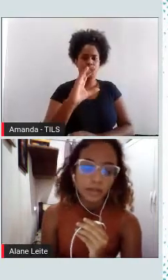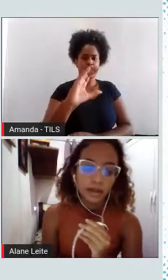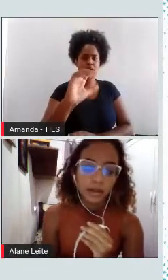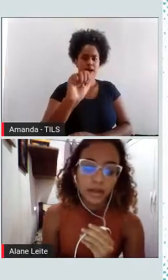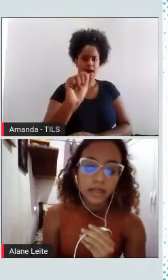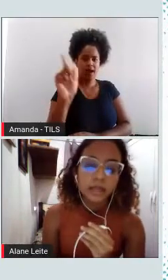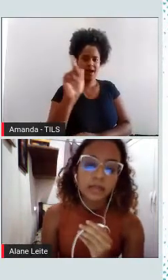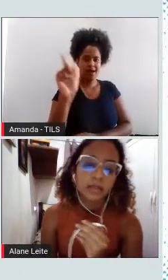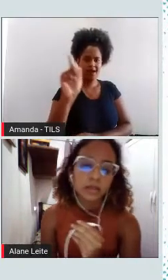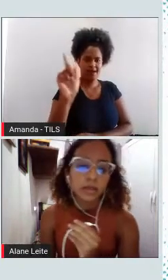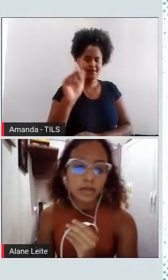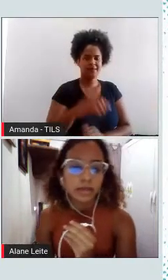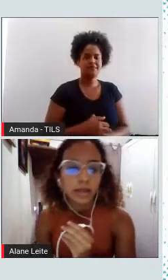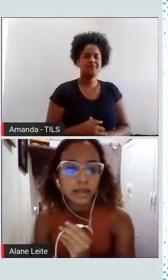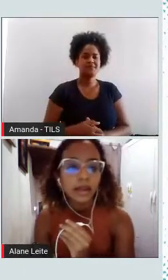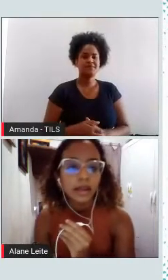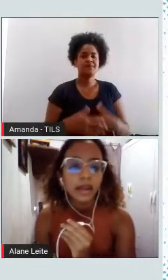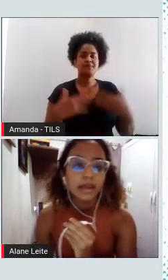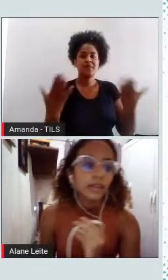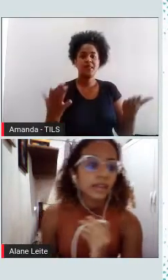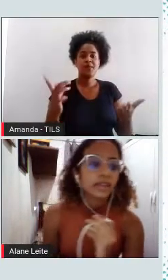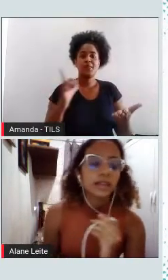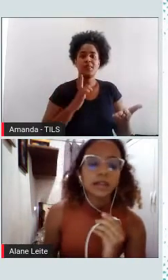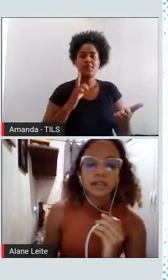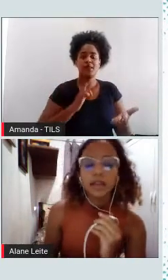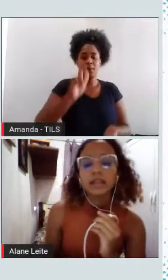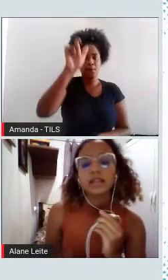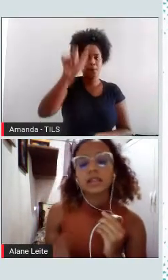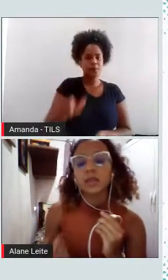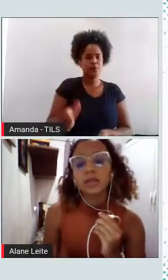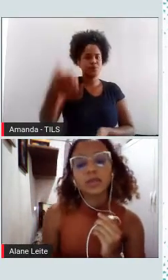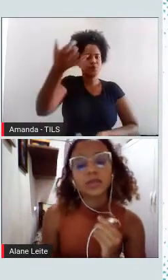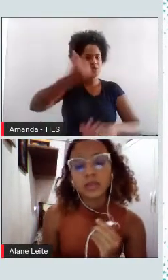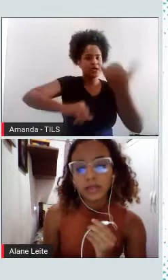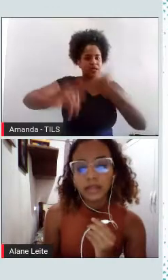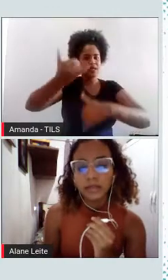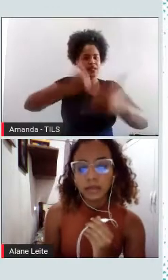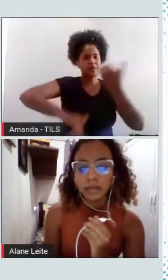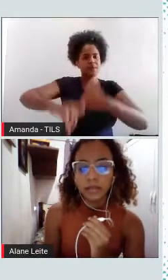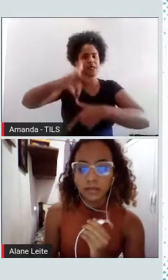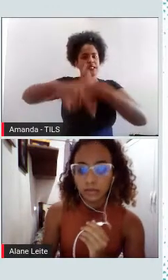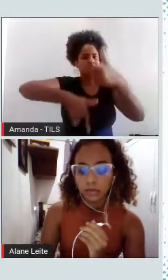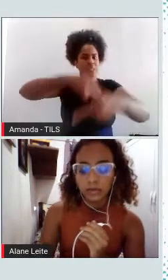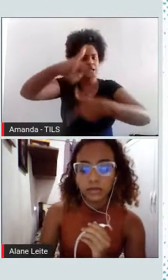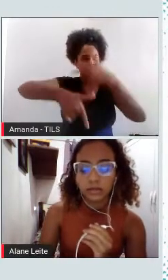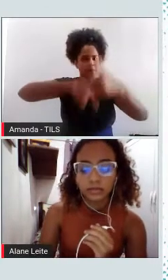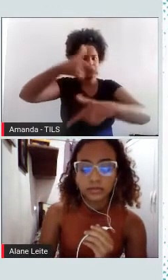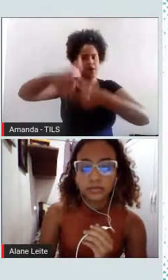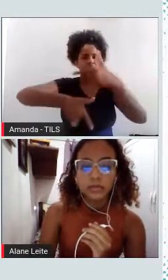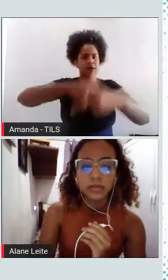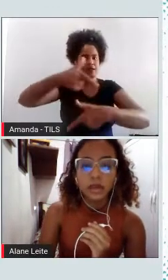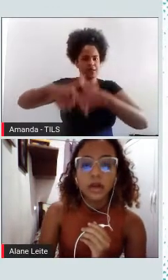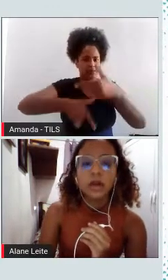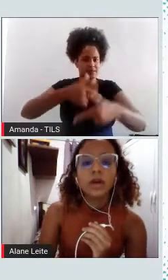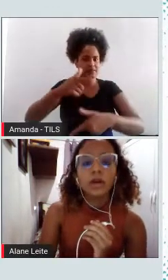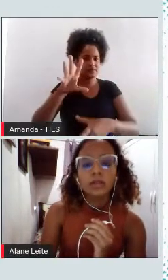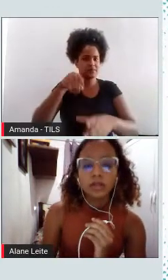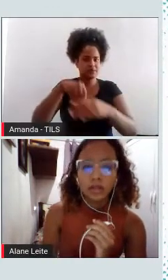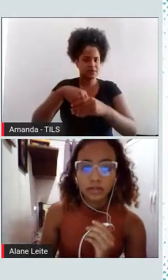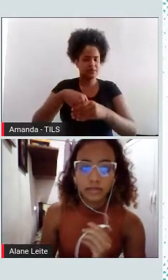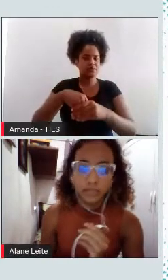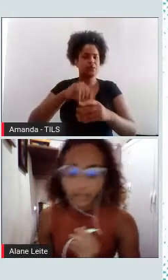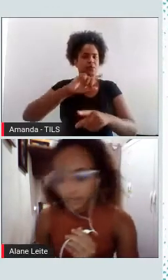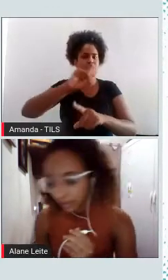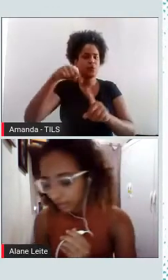Químicos trabalham aí no setor de qualidade, que vai trazer um produto de qualidade para a mesa do consumidor.